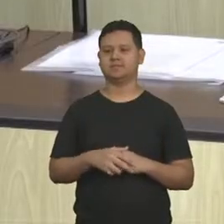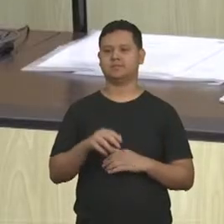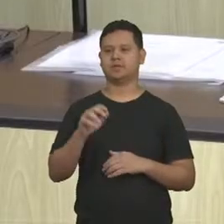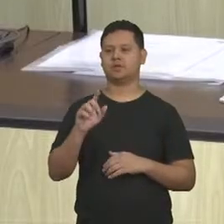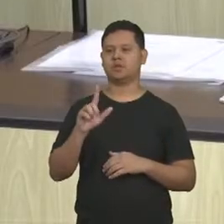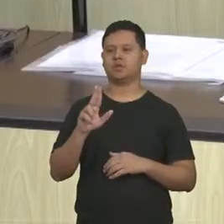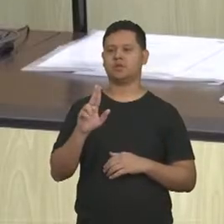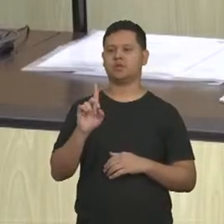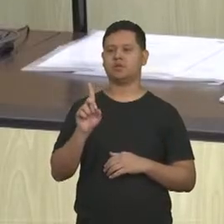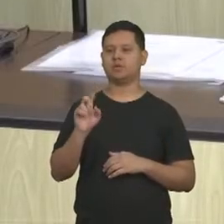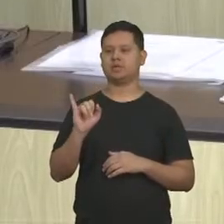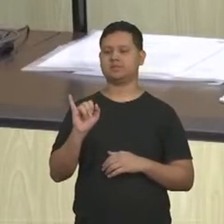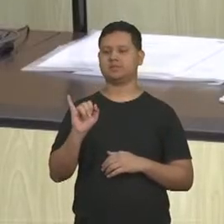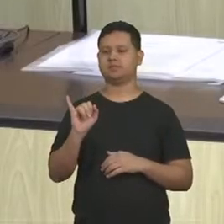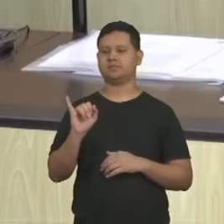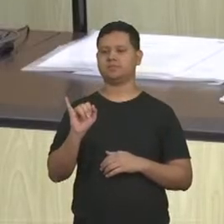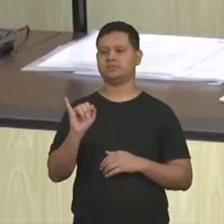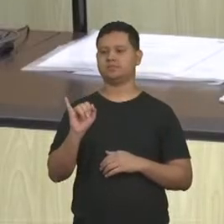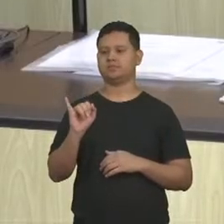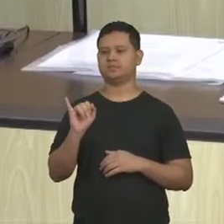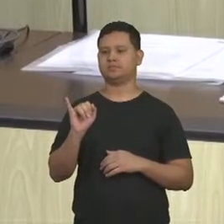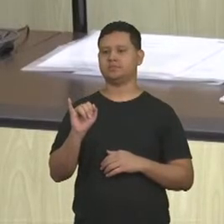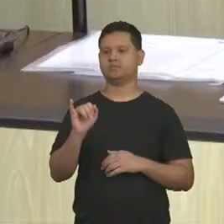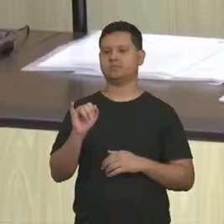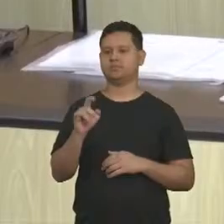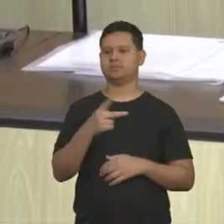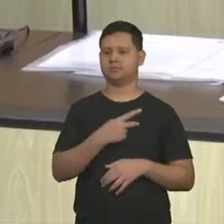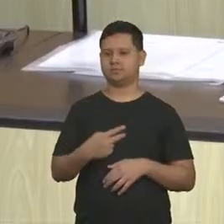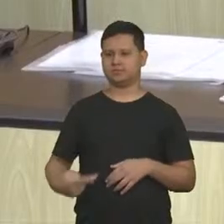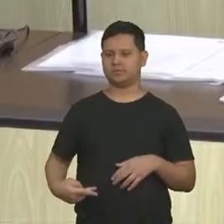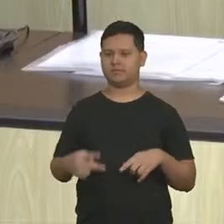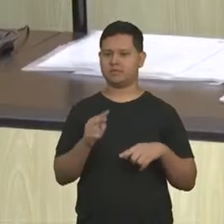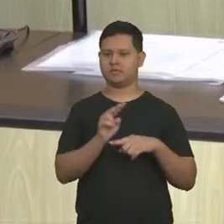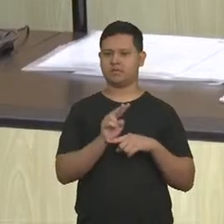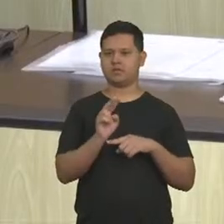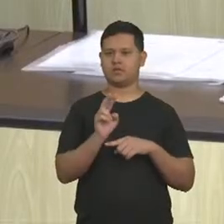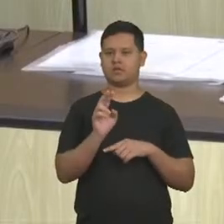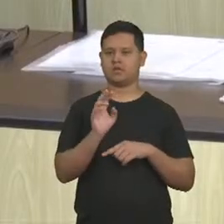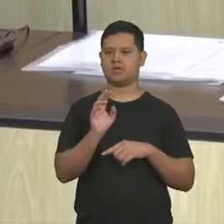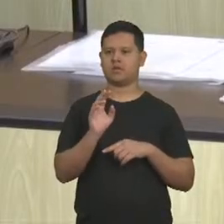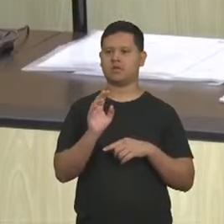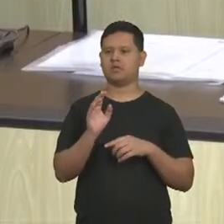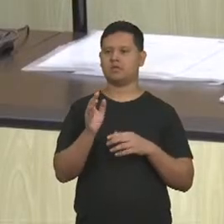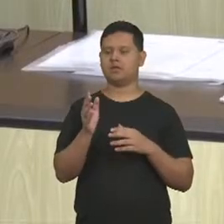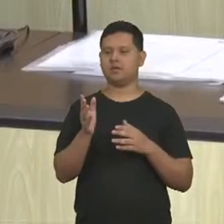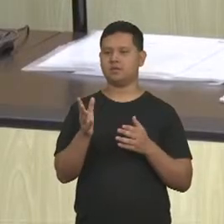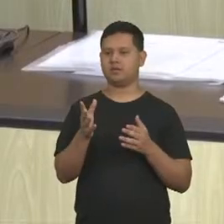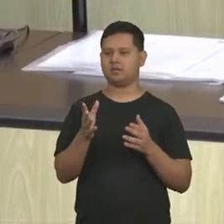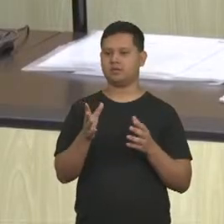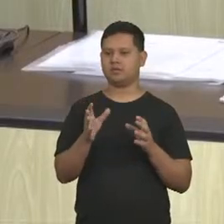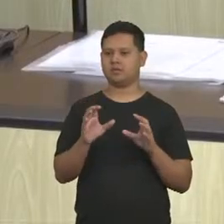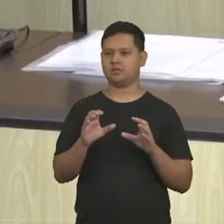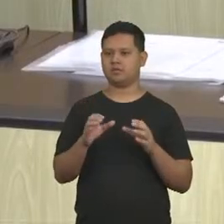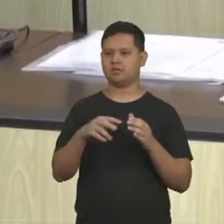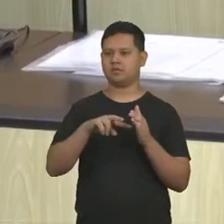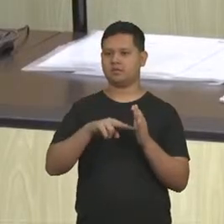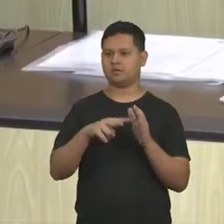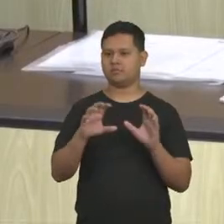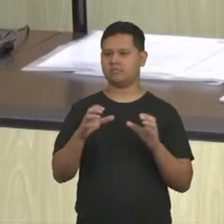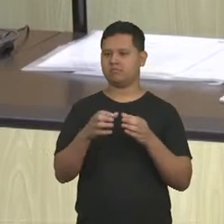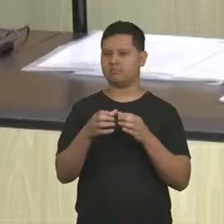Luigi Bertoncini, vice-coordenador da Comissão Diocesana da Campanha